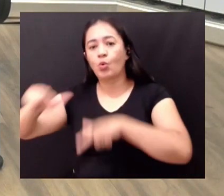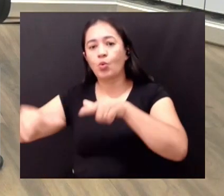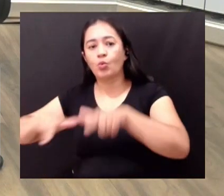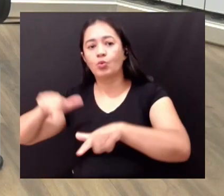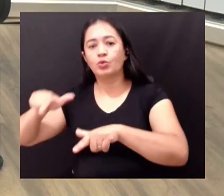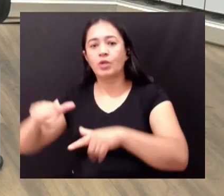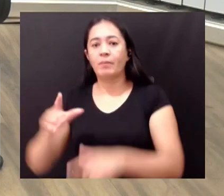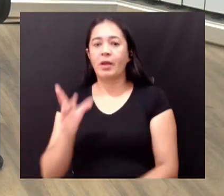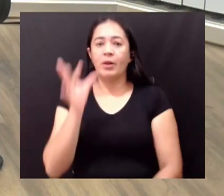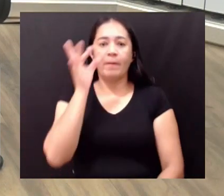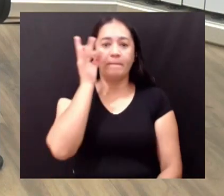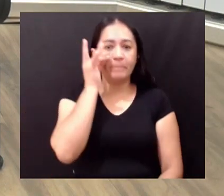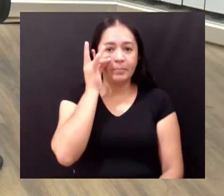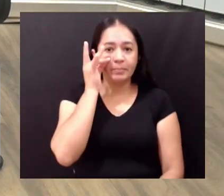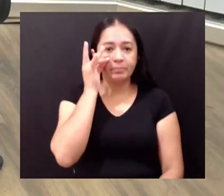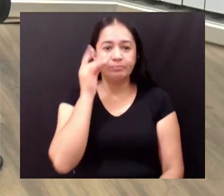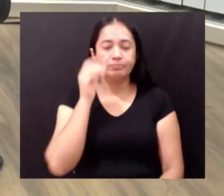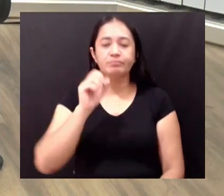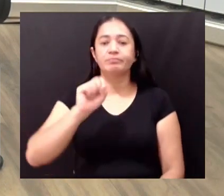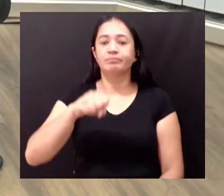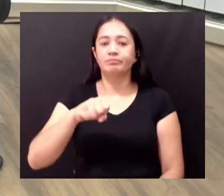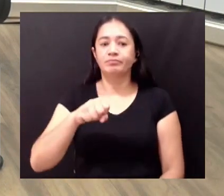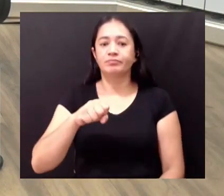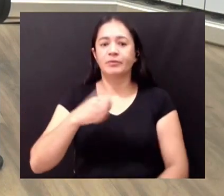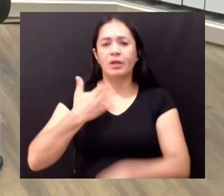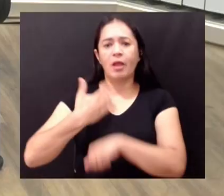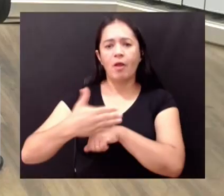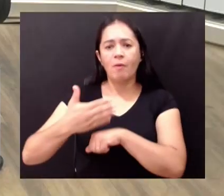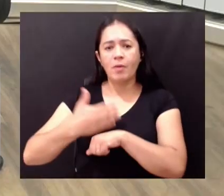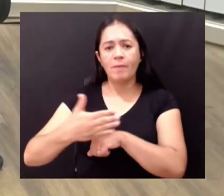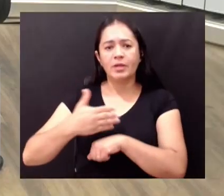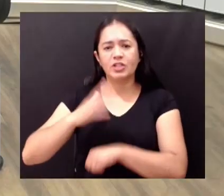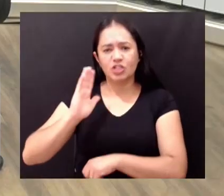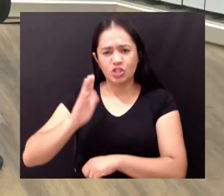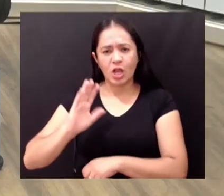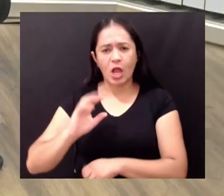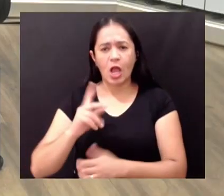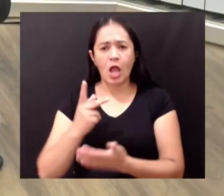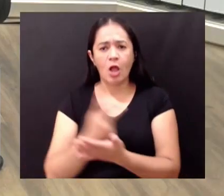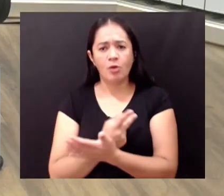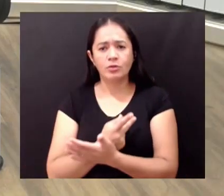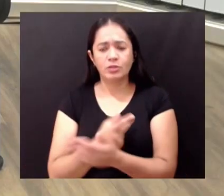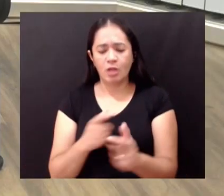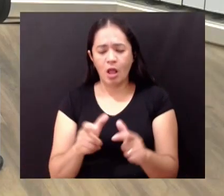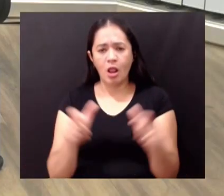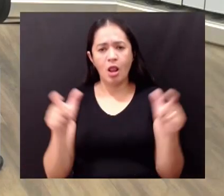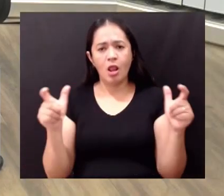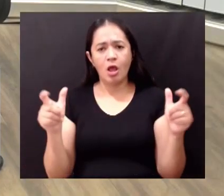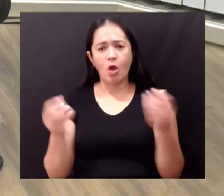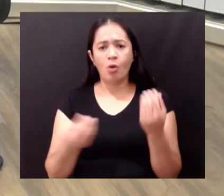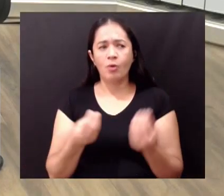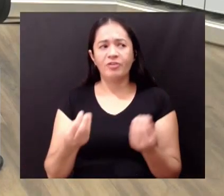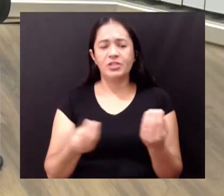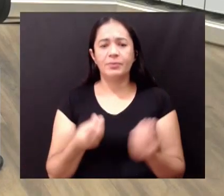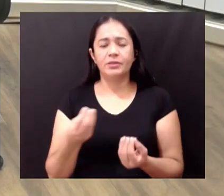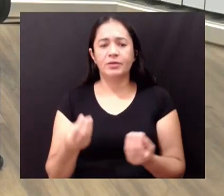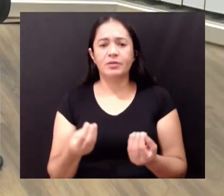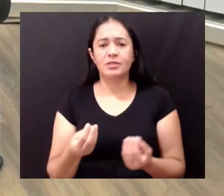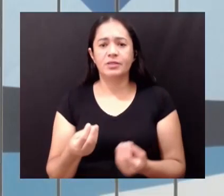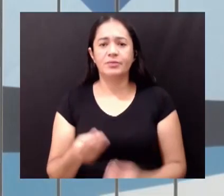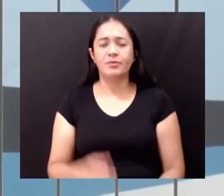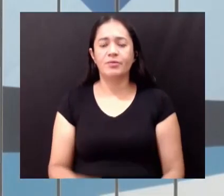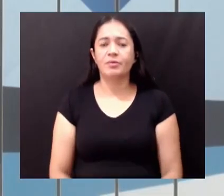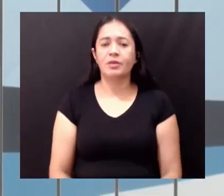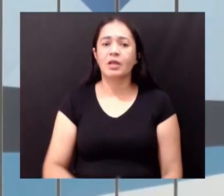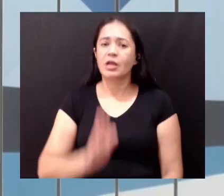Sim. Isso é uma prática também? Isso tem acontecido na grande maioria? Como é que tem sido? Já tem acontecido no